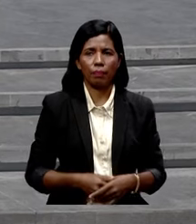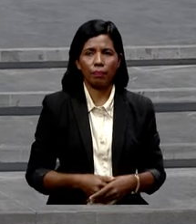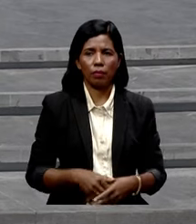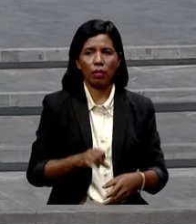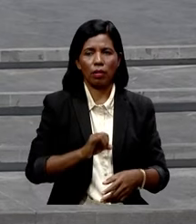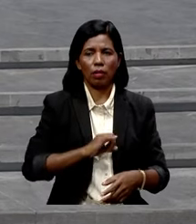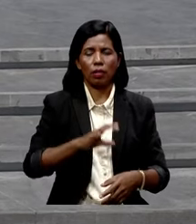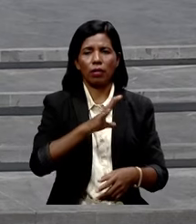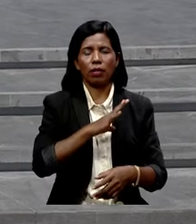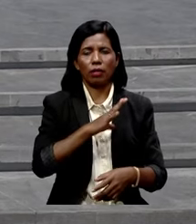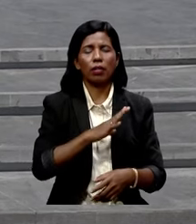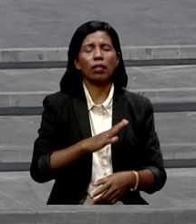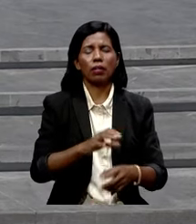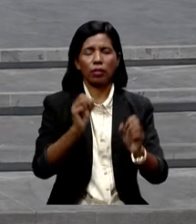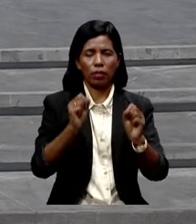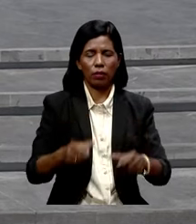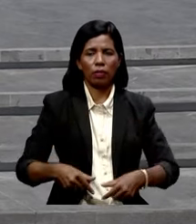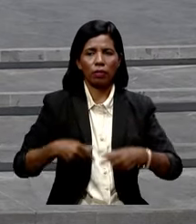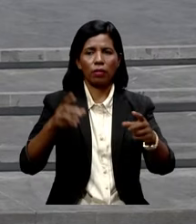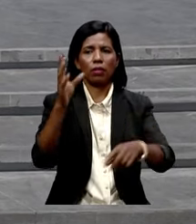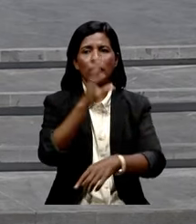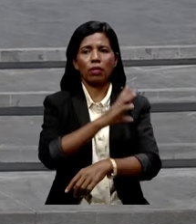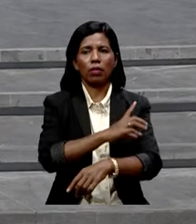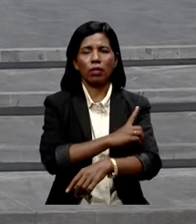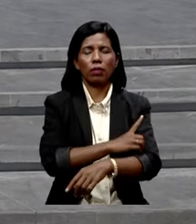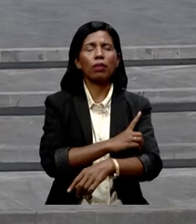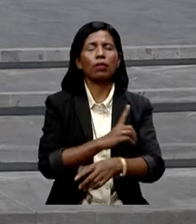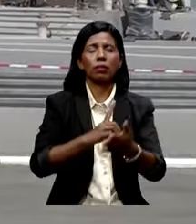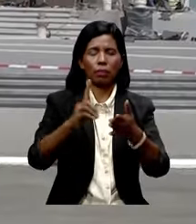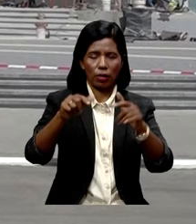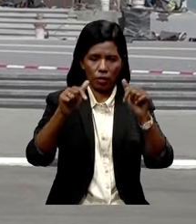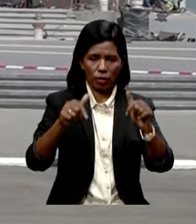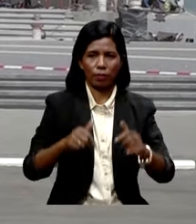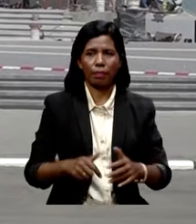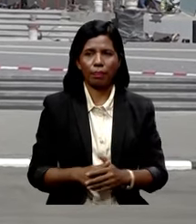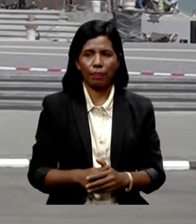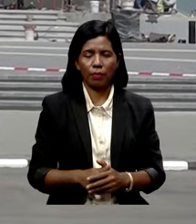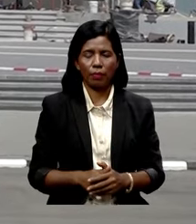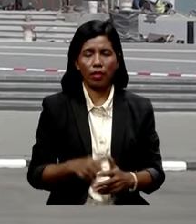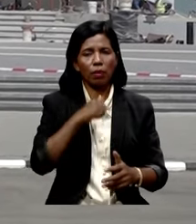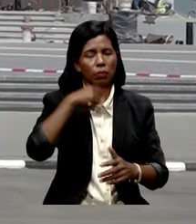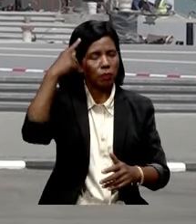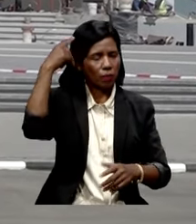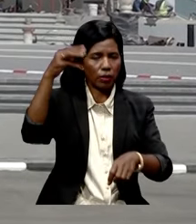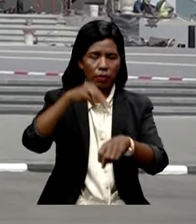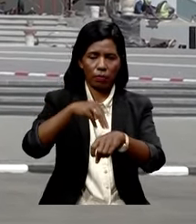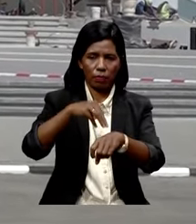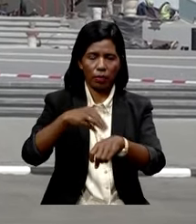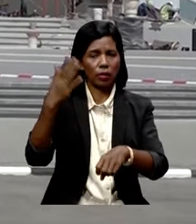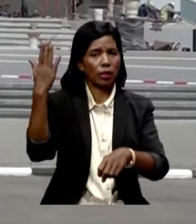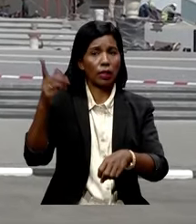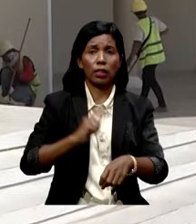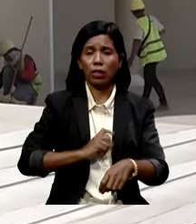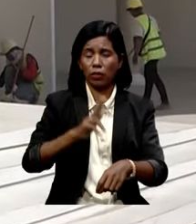que até se bele entrega e a loro e a semana e da nene lara. Além de Papa se preside missa solene e a Tasi